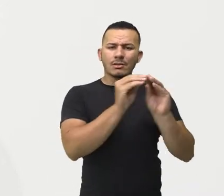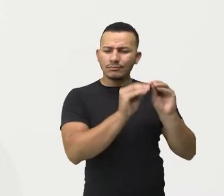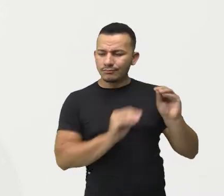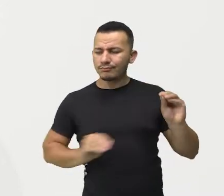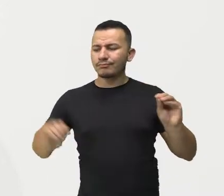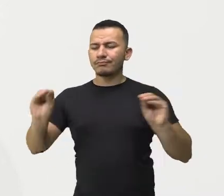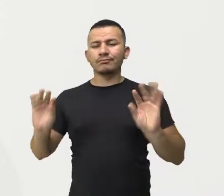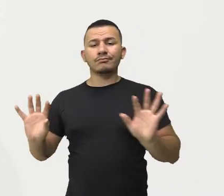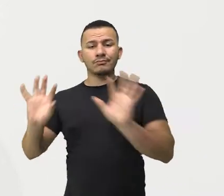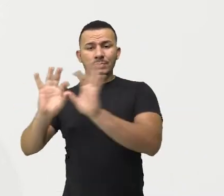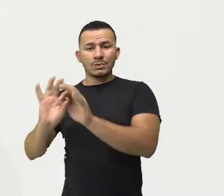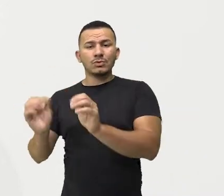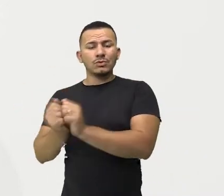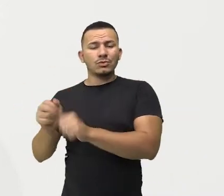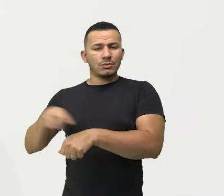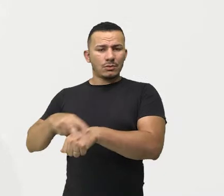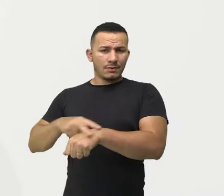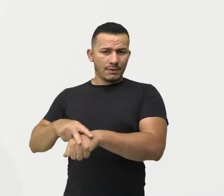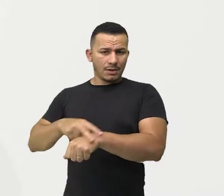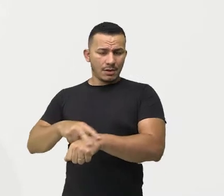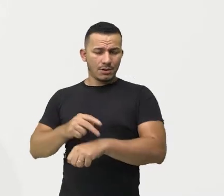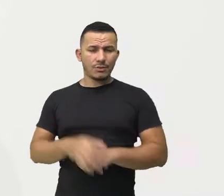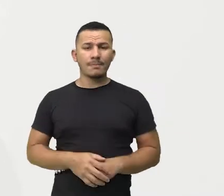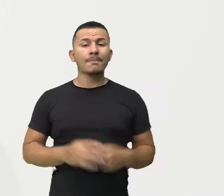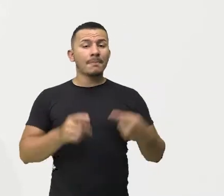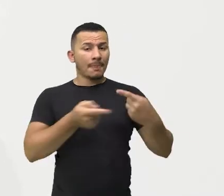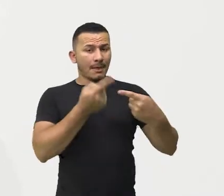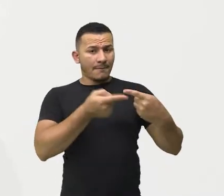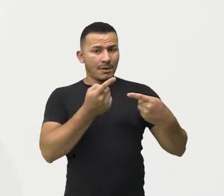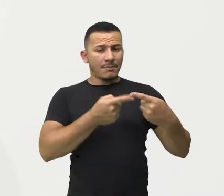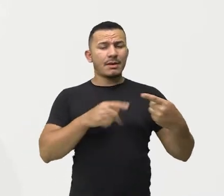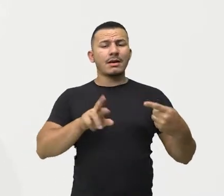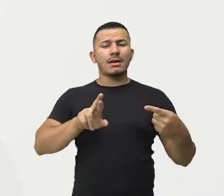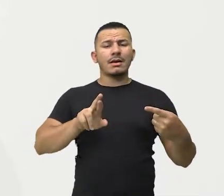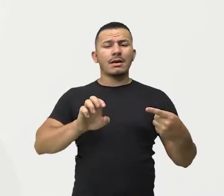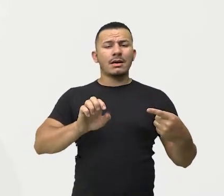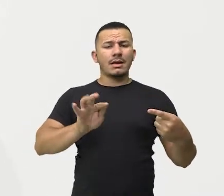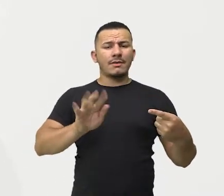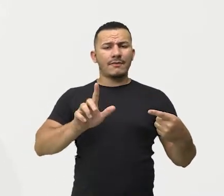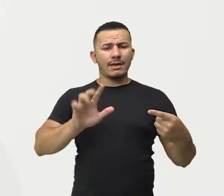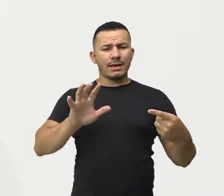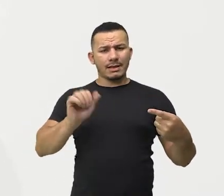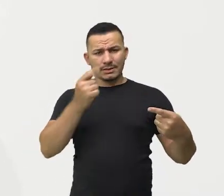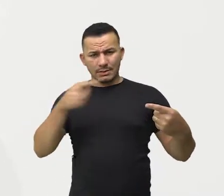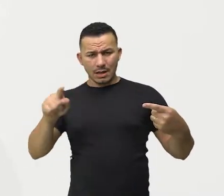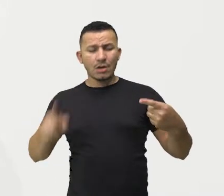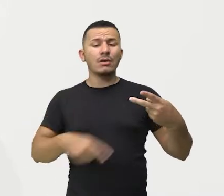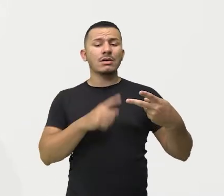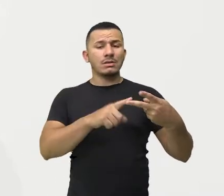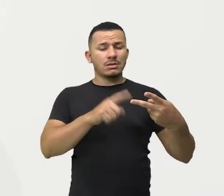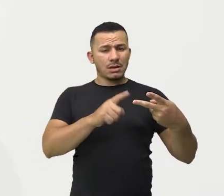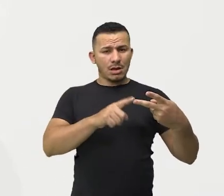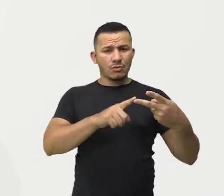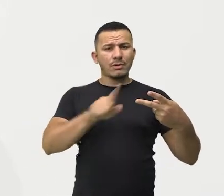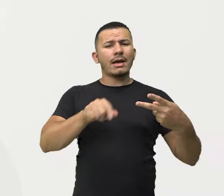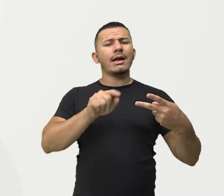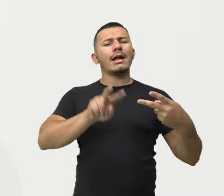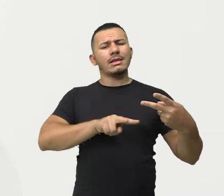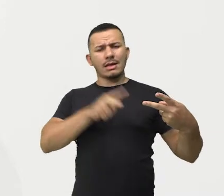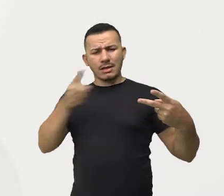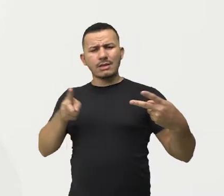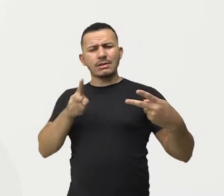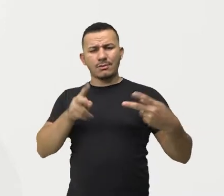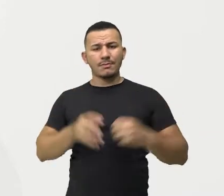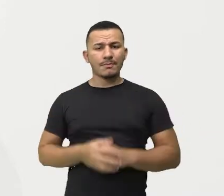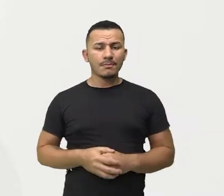verde. Beleza? Então esse foi o segundo tipo. Já vimos que a primeira é por reflexão axial, agora a por translação.